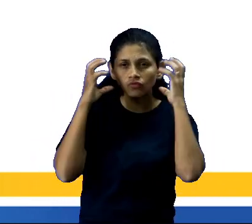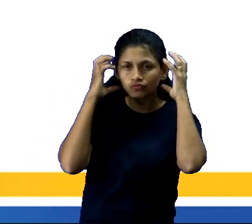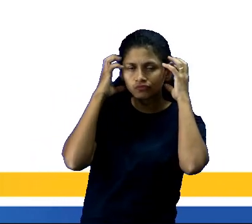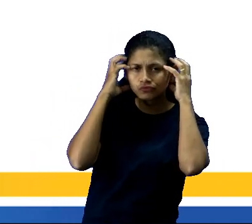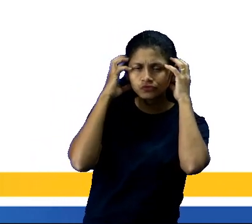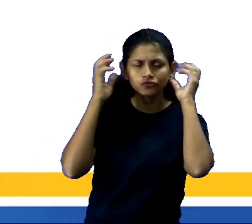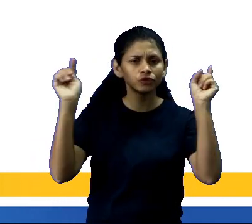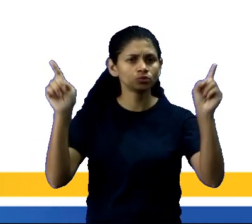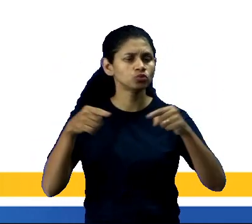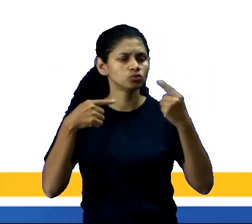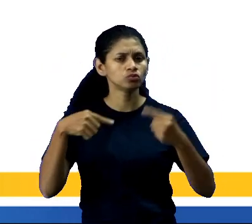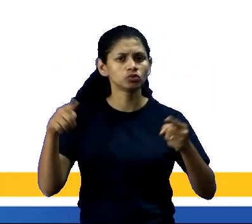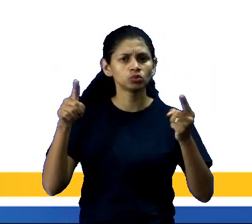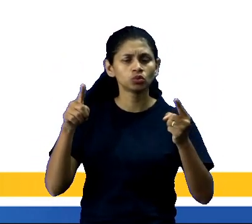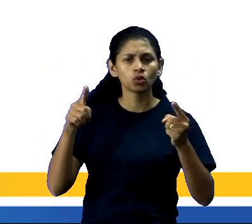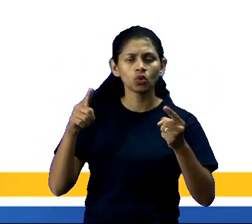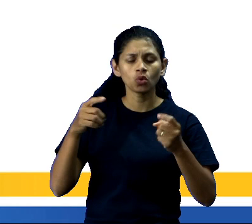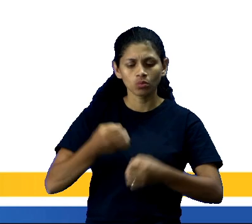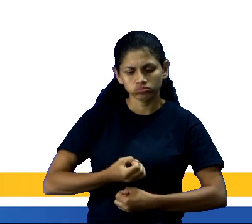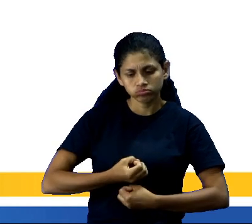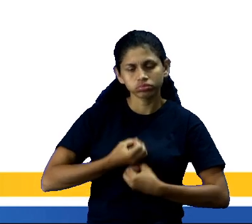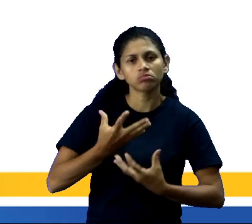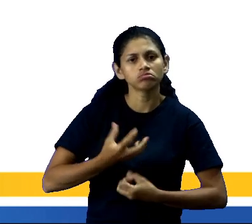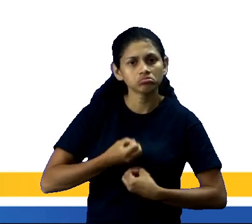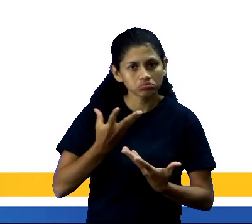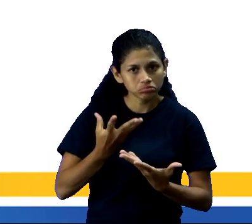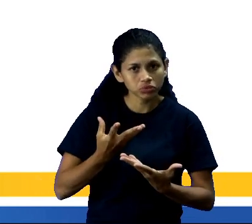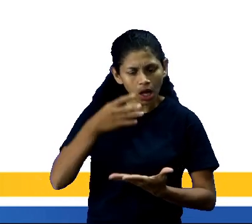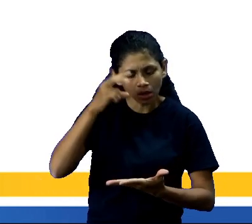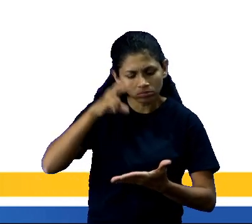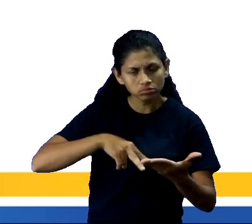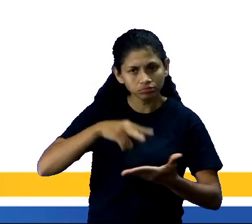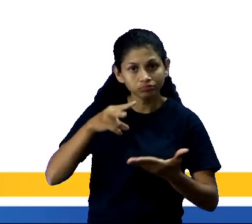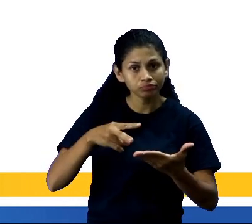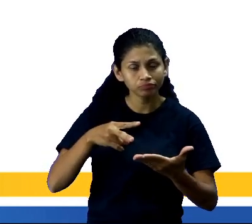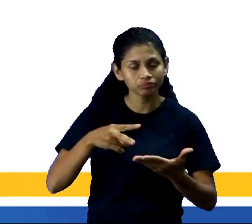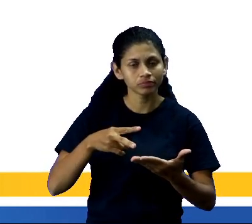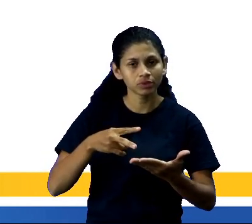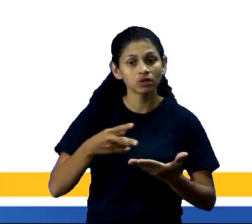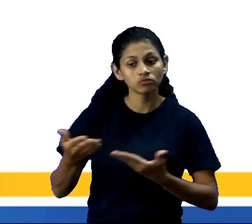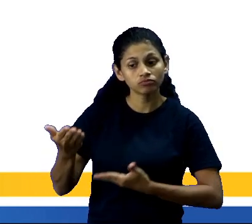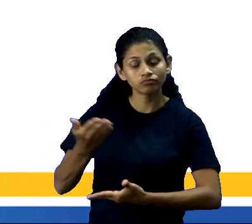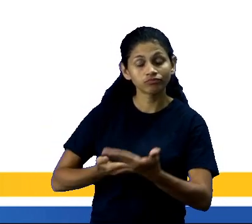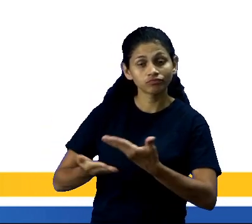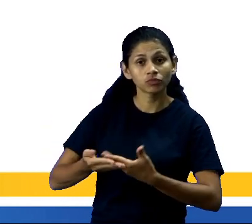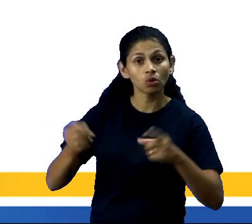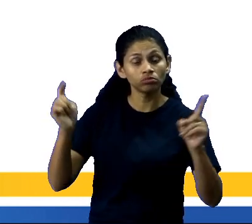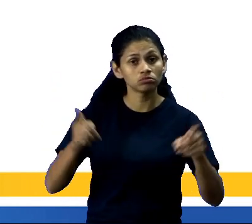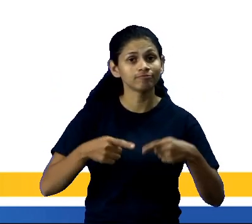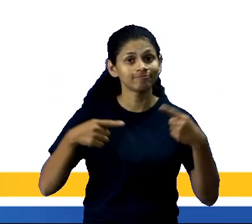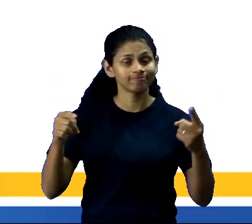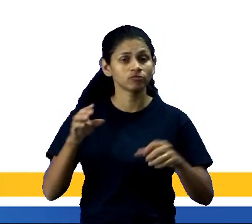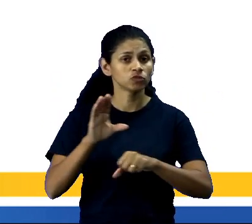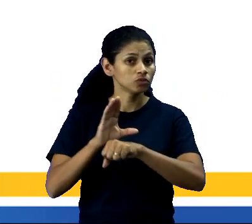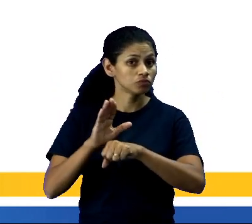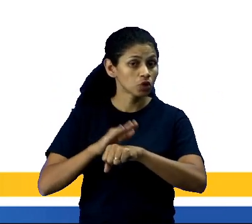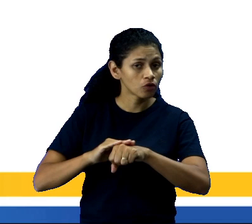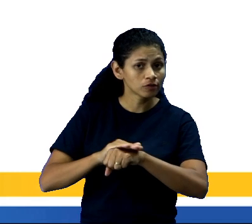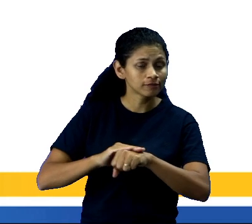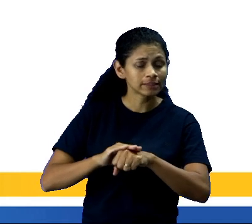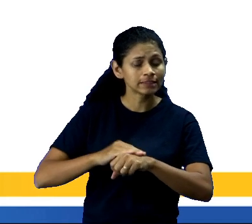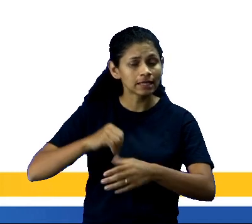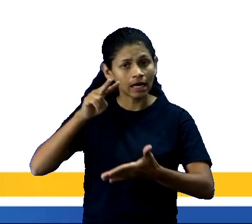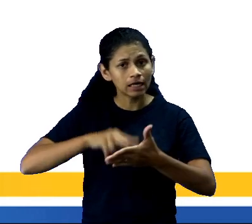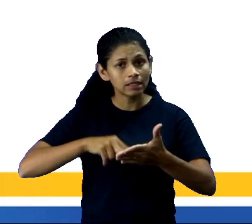recitar poesias, que acaba sendo leituras compartilhadas, né? Músicas, poesias, conversar, ler